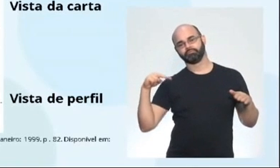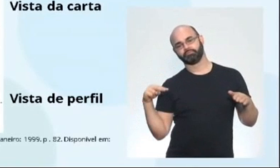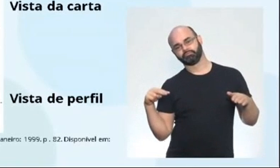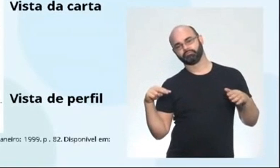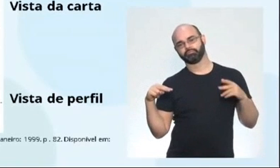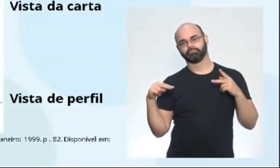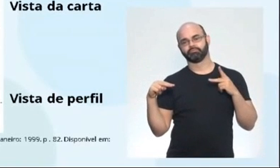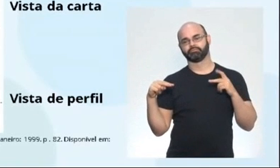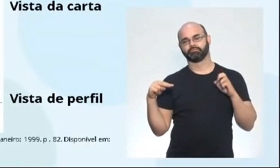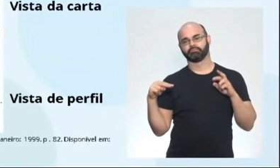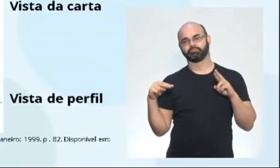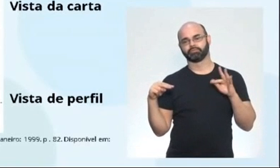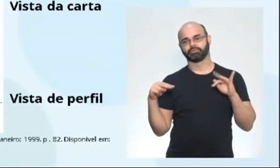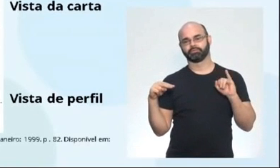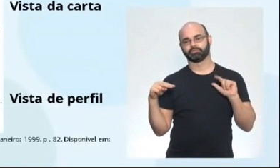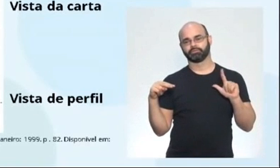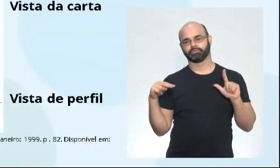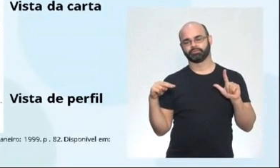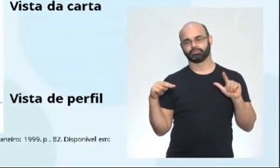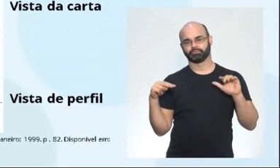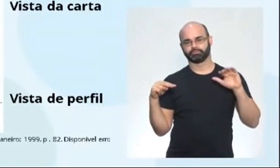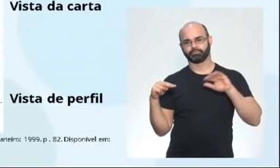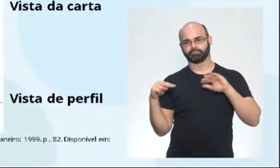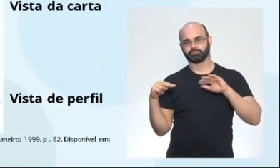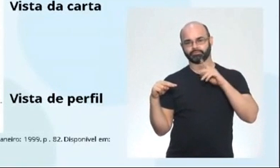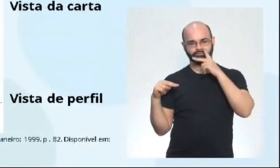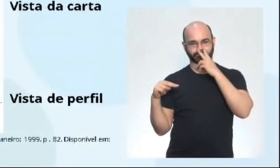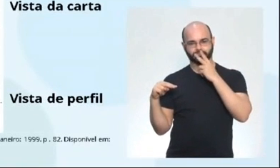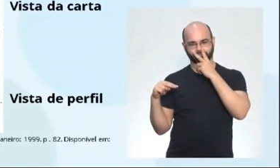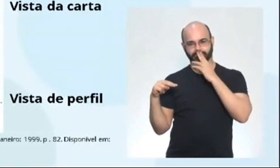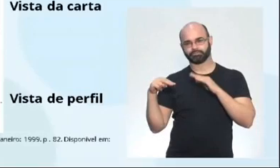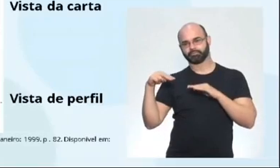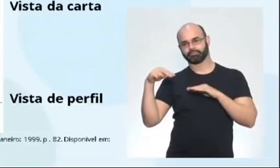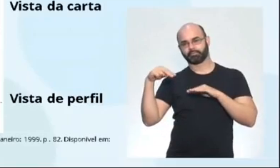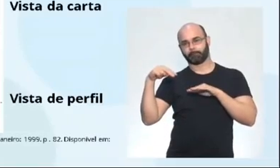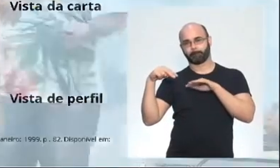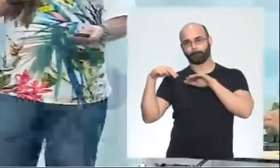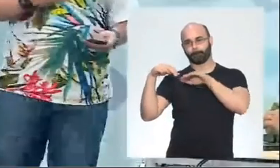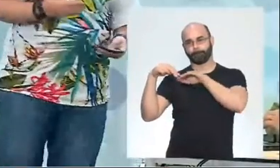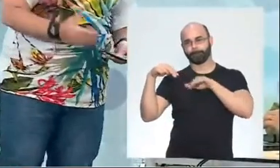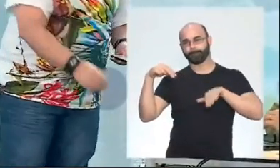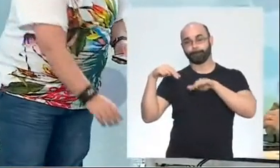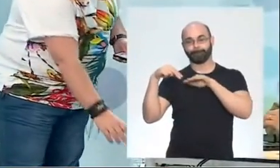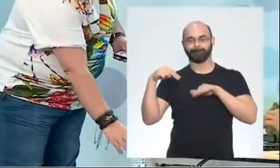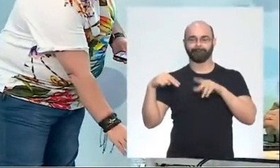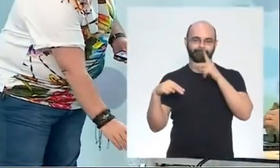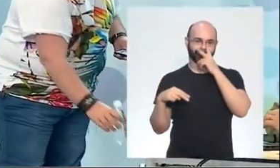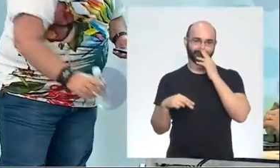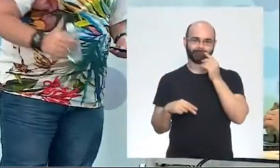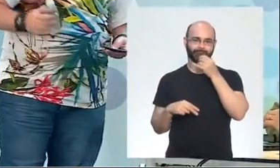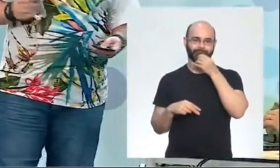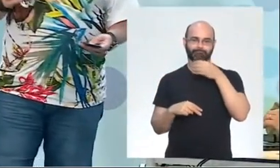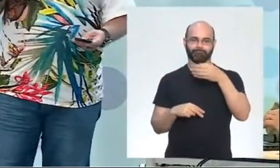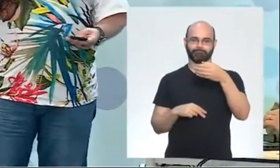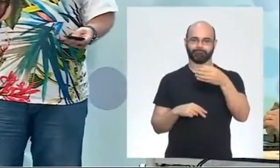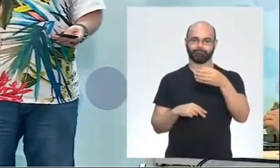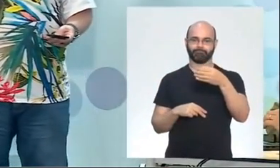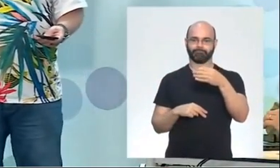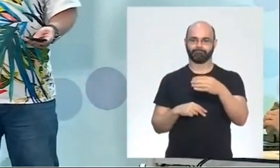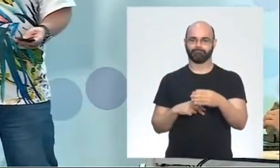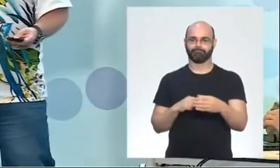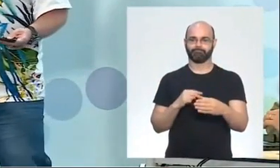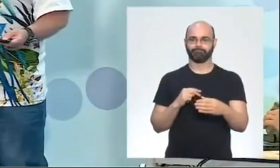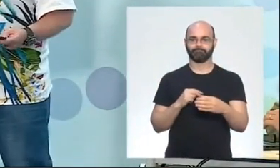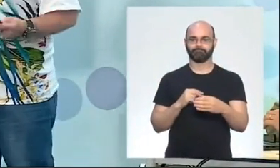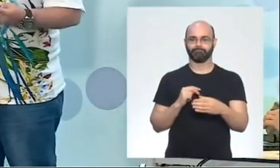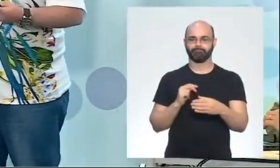né, o morro em perfil. É como se a gente estivesse olhando o perfil, tá certo? É como se eu pegasse essa garrafa aqui e olhasse, né,